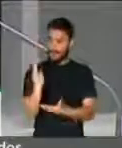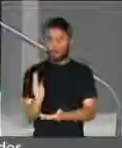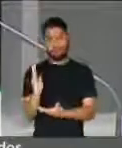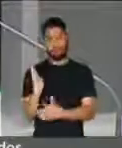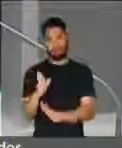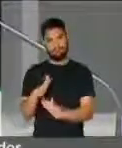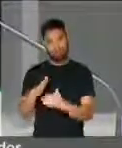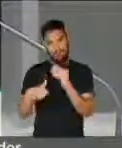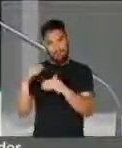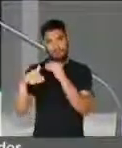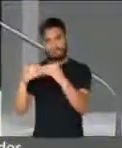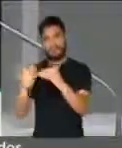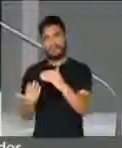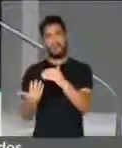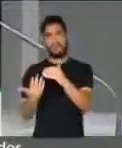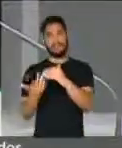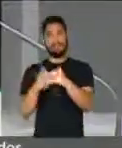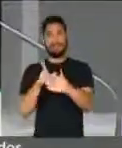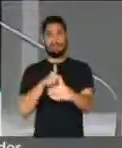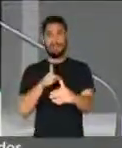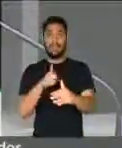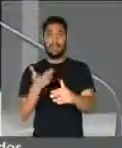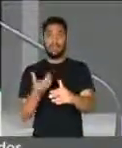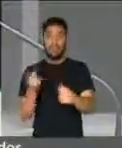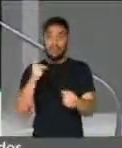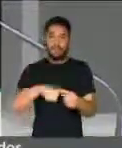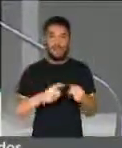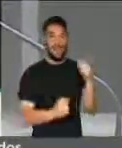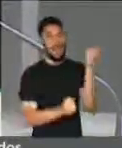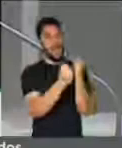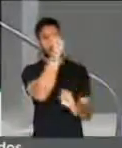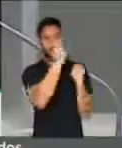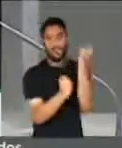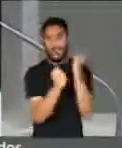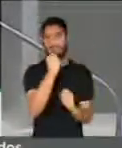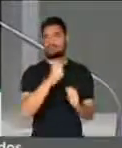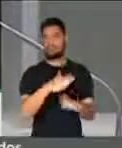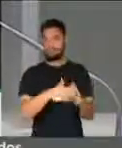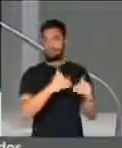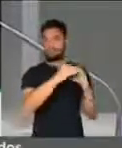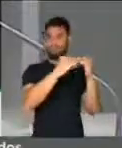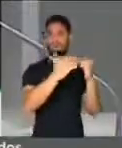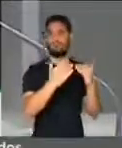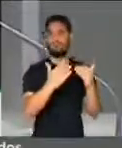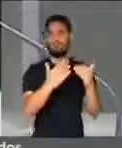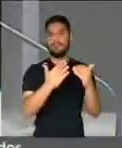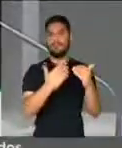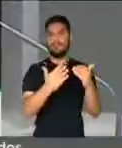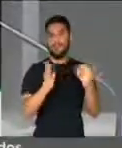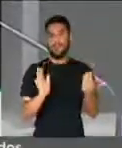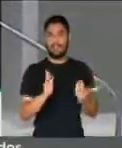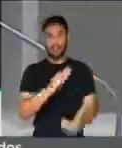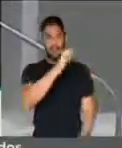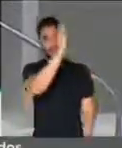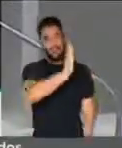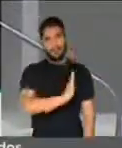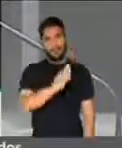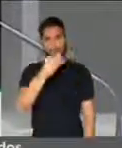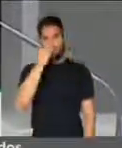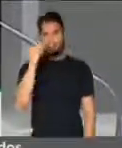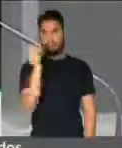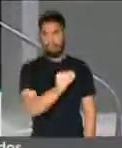se dê nos marcos de uma reindustrialização, de uma soberania, onde não se jogará na lata de